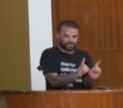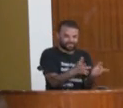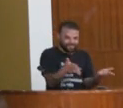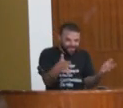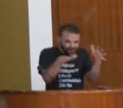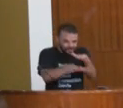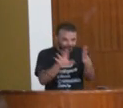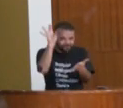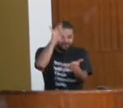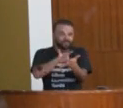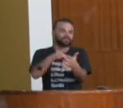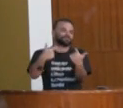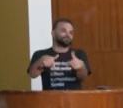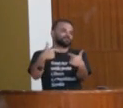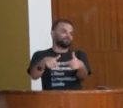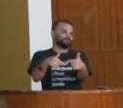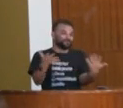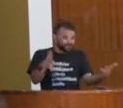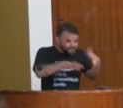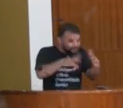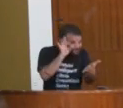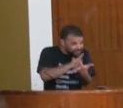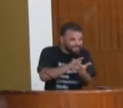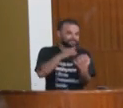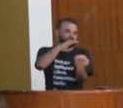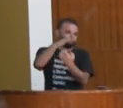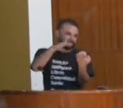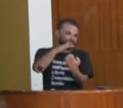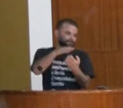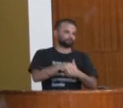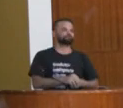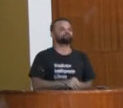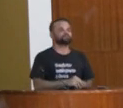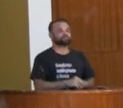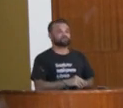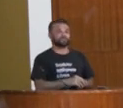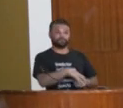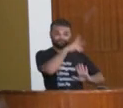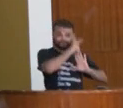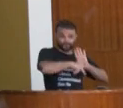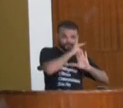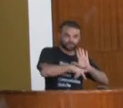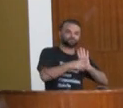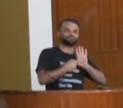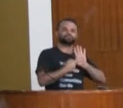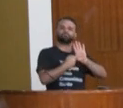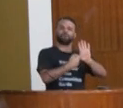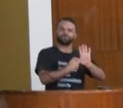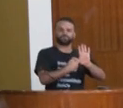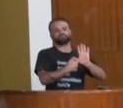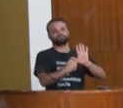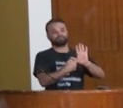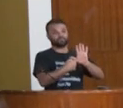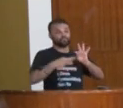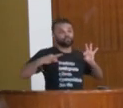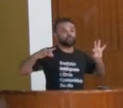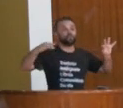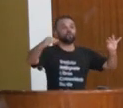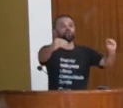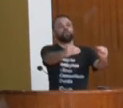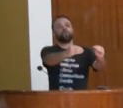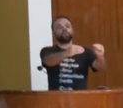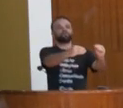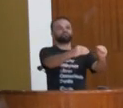no mercado de trabalho efetivamente. Esse meu projeto estabelece que todos os órgãos públicos da